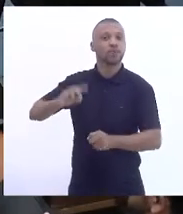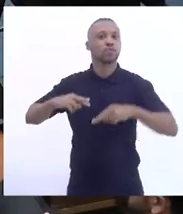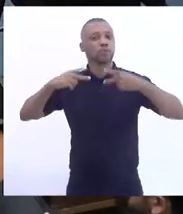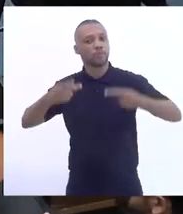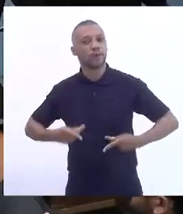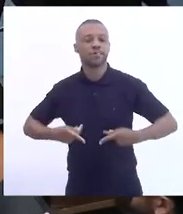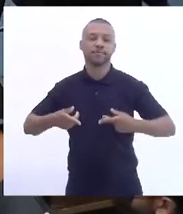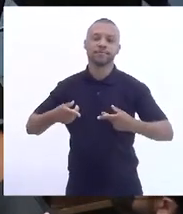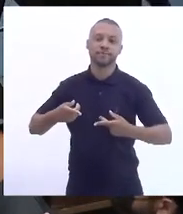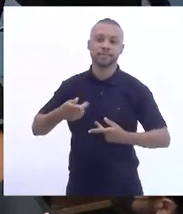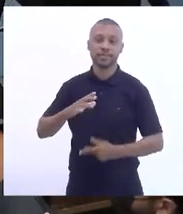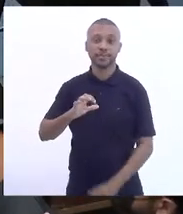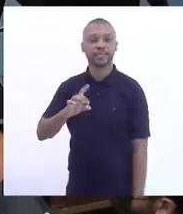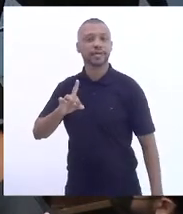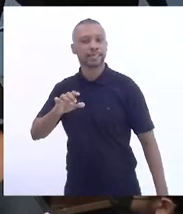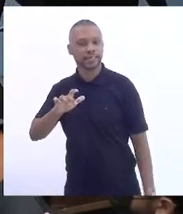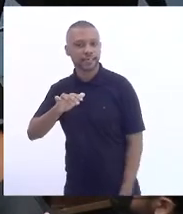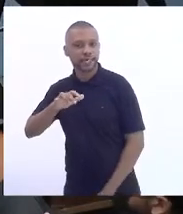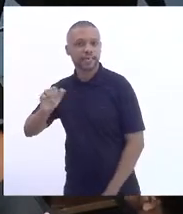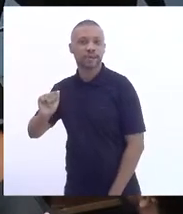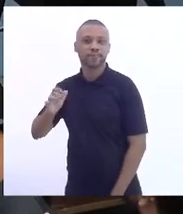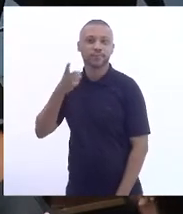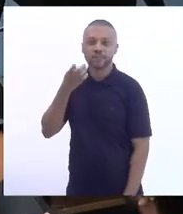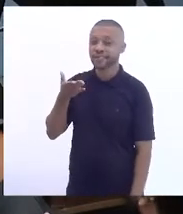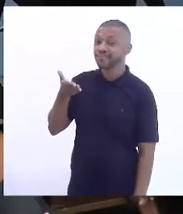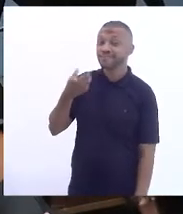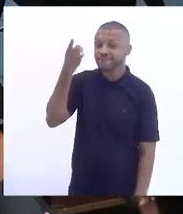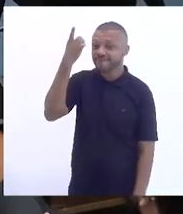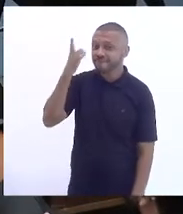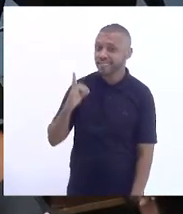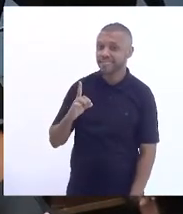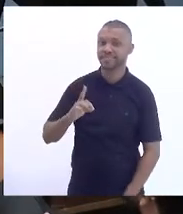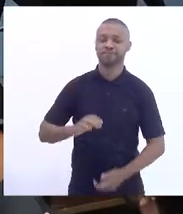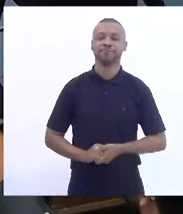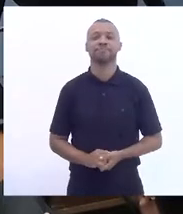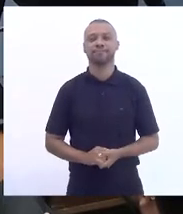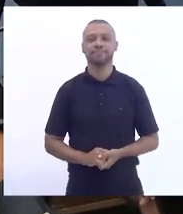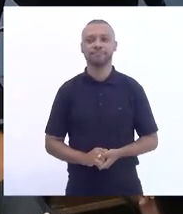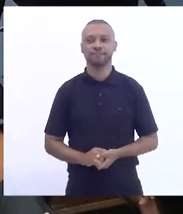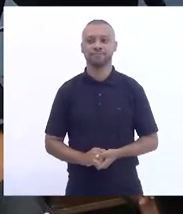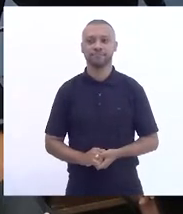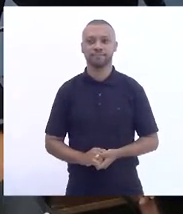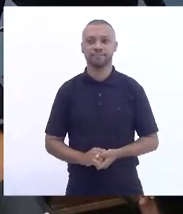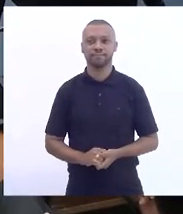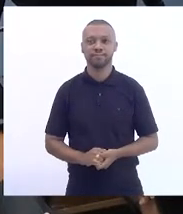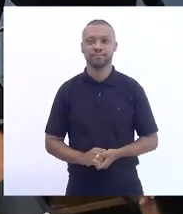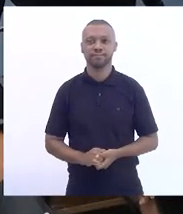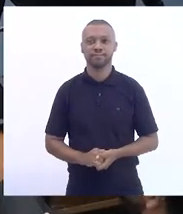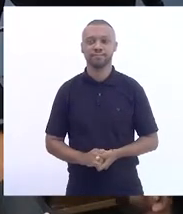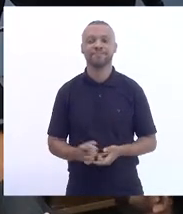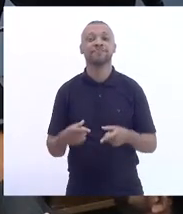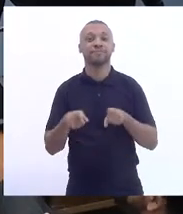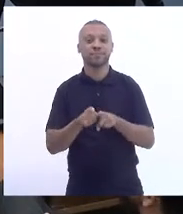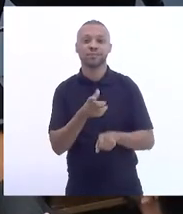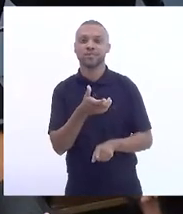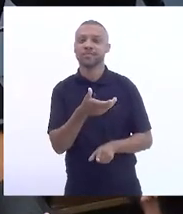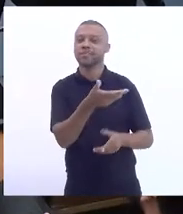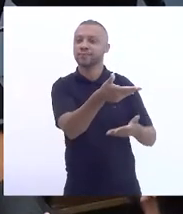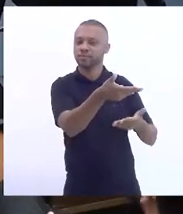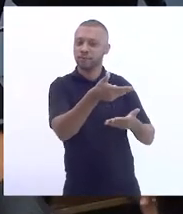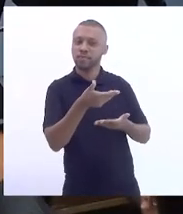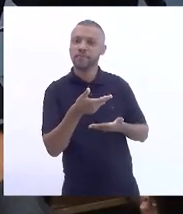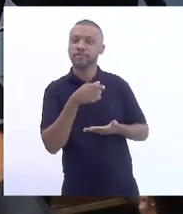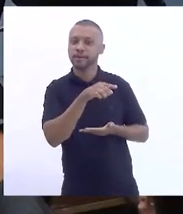cidadania a deputada Dani Monteiro Eu também gostaria de chamar para